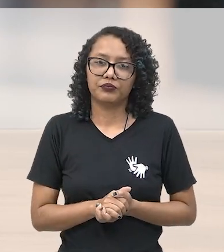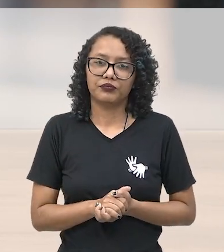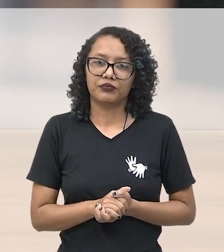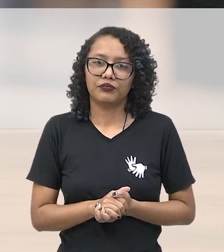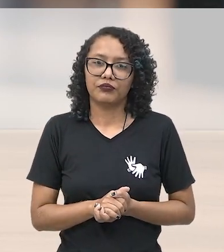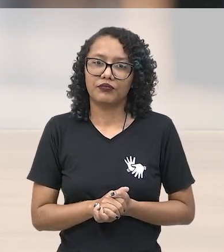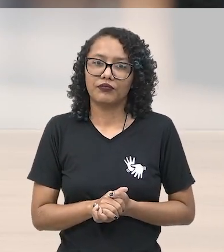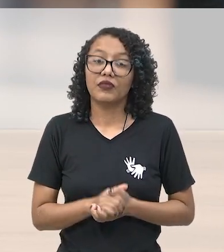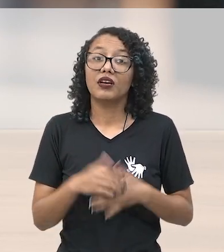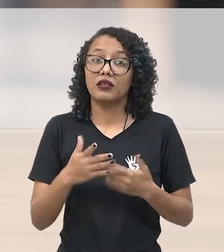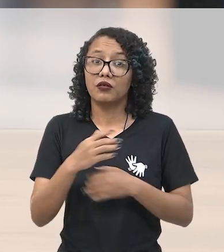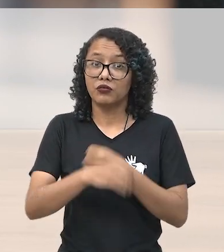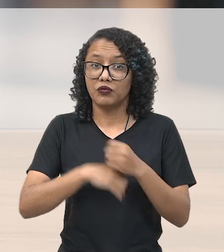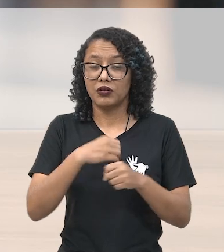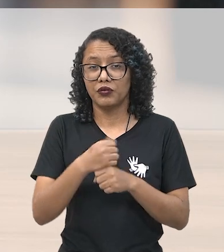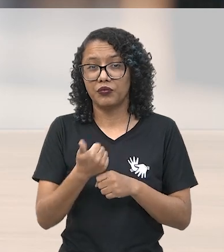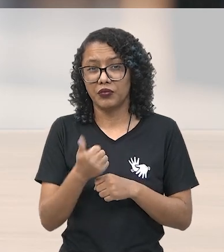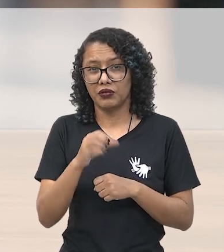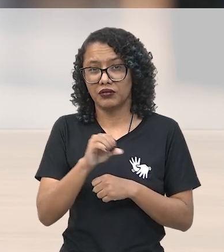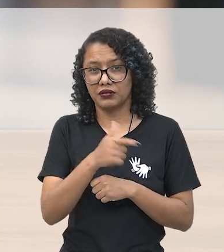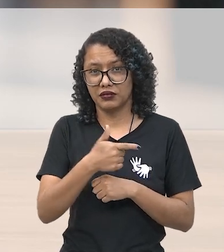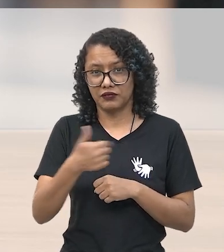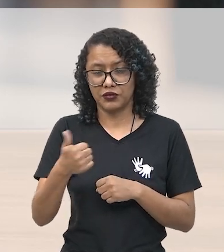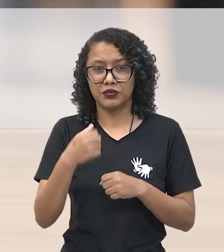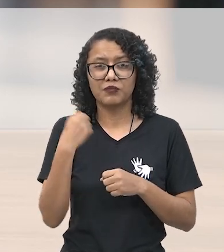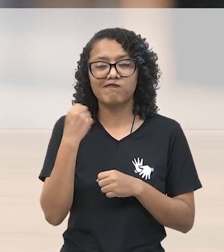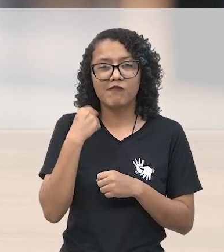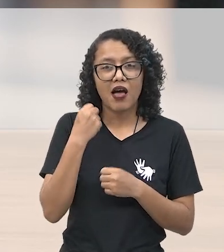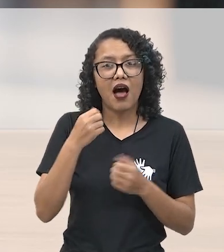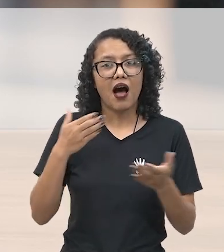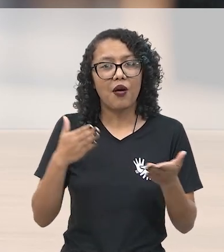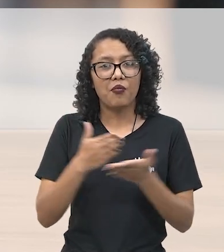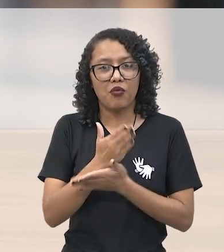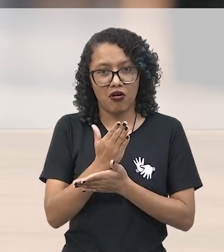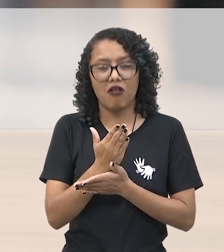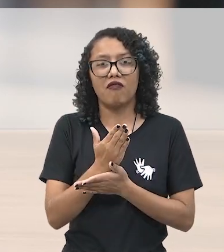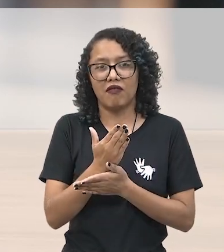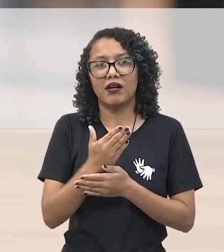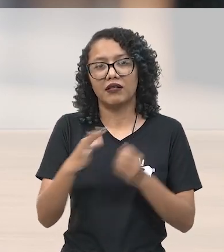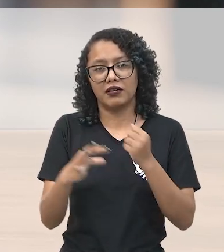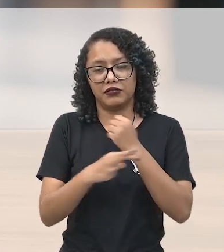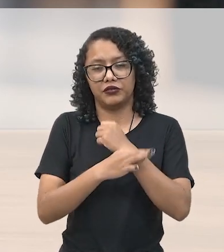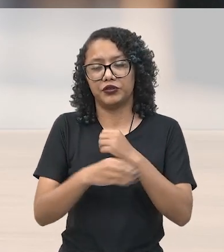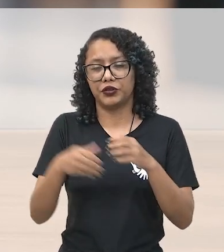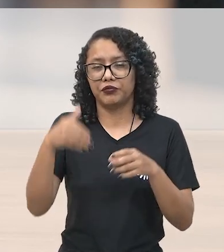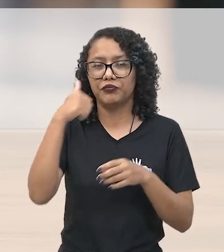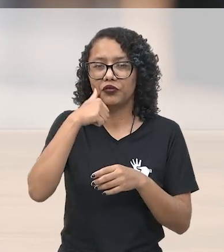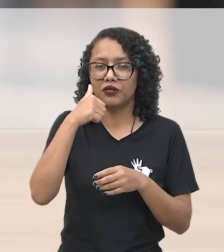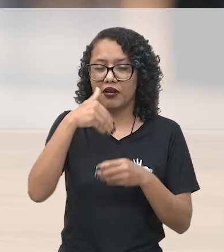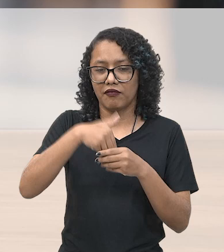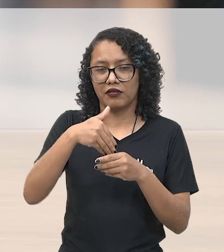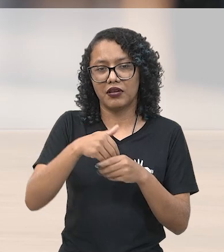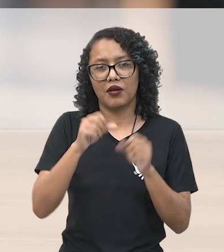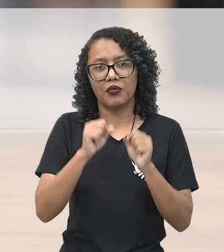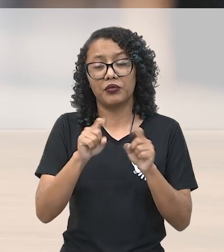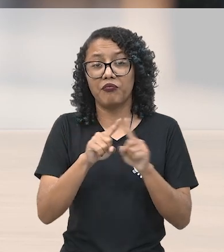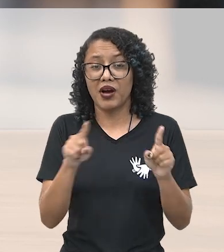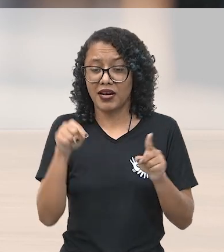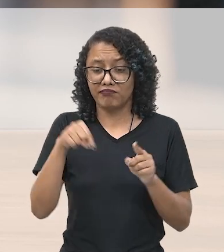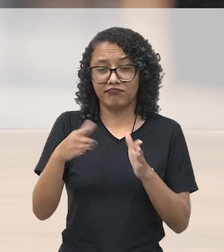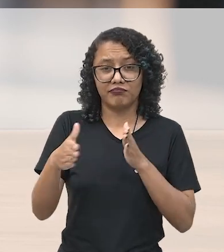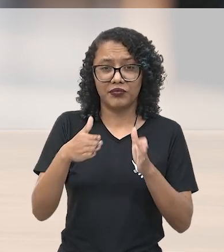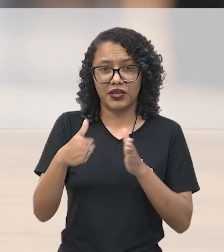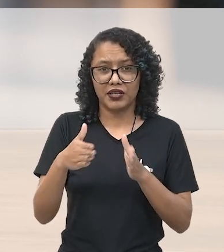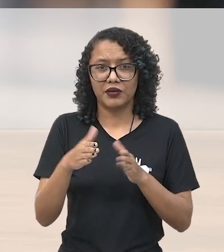aconteceu? Em 1921, o Senado aprova uma lei garantindo um voto às mulheres. Mas ainda na época dessa discussão, haviam